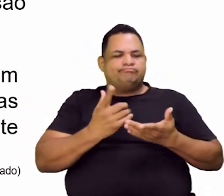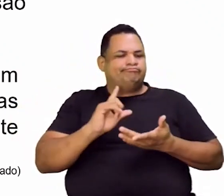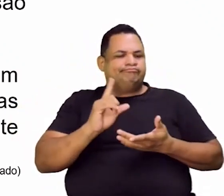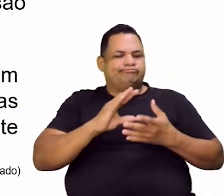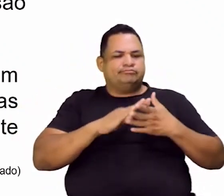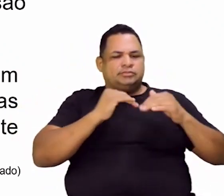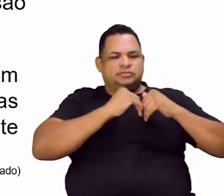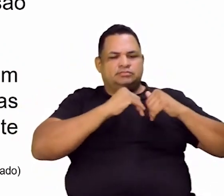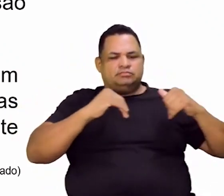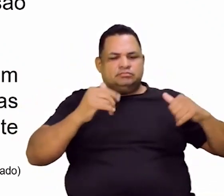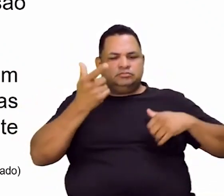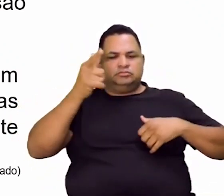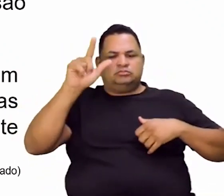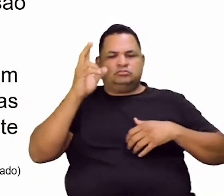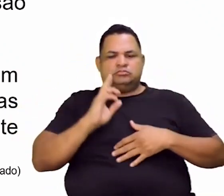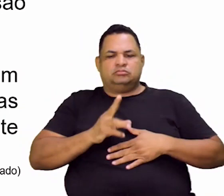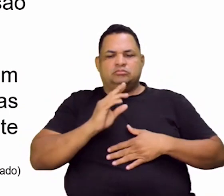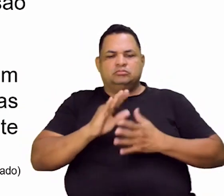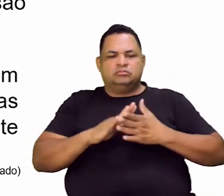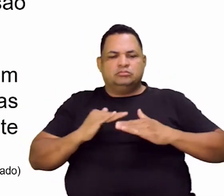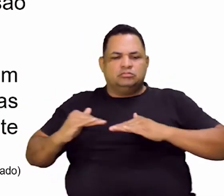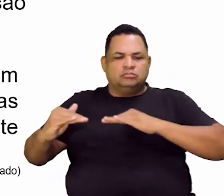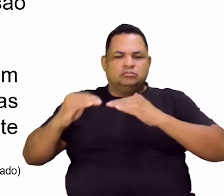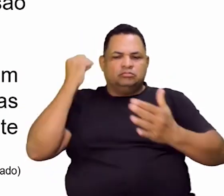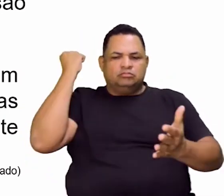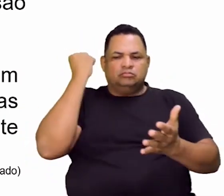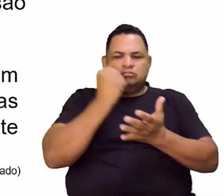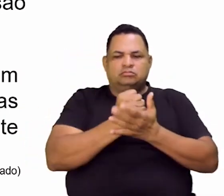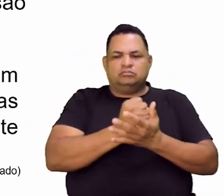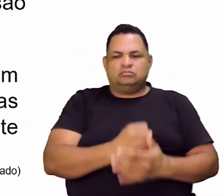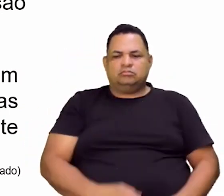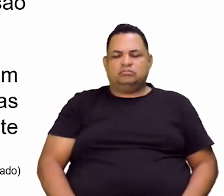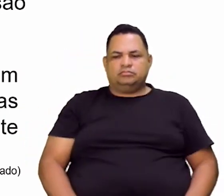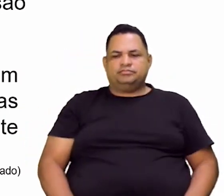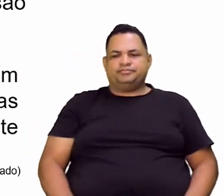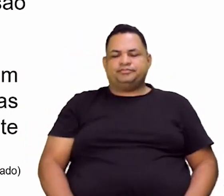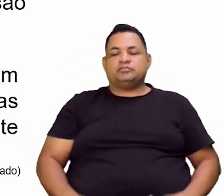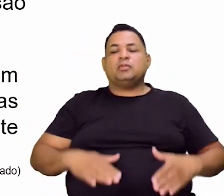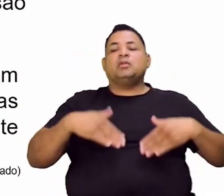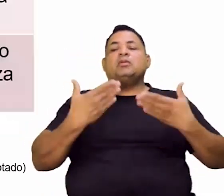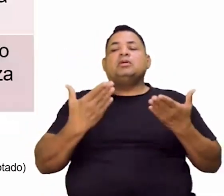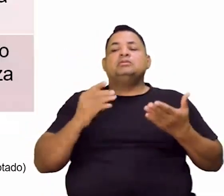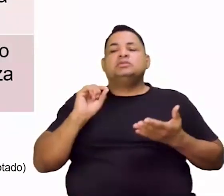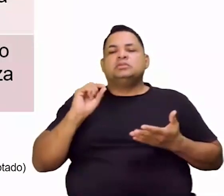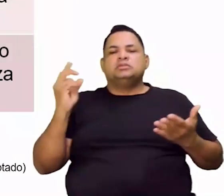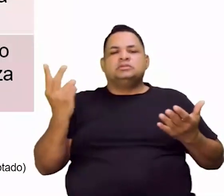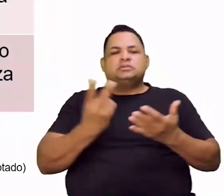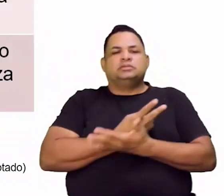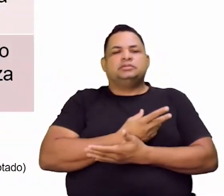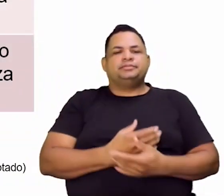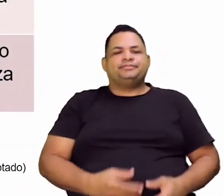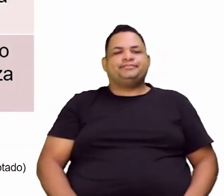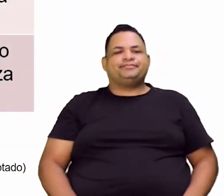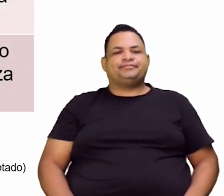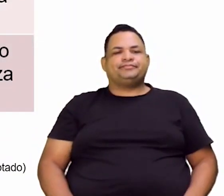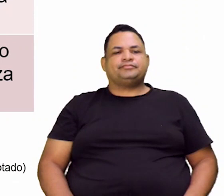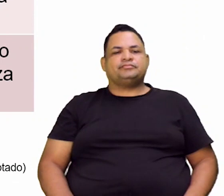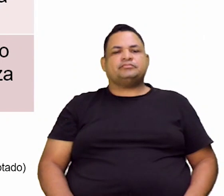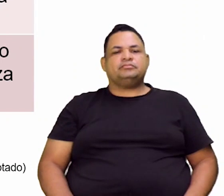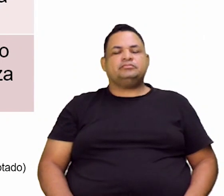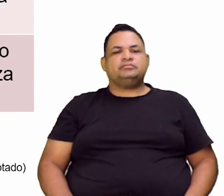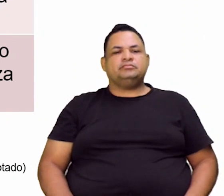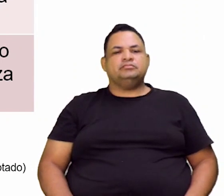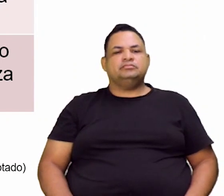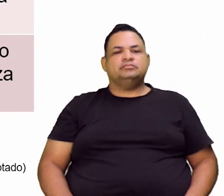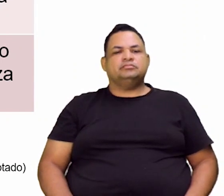não se desligaram de outros processos igualmente marcantes, né? E quais? Vamos lá. Por exemplo, olha